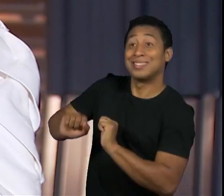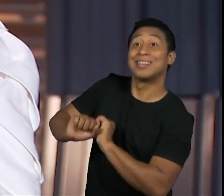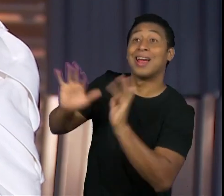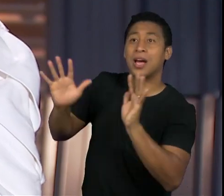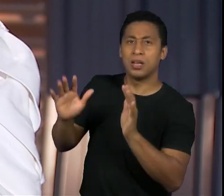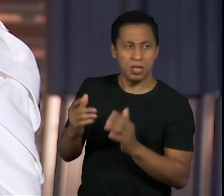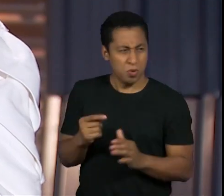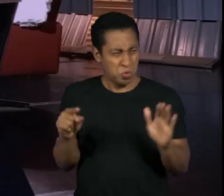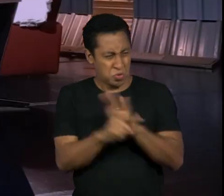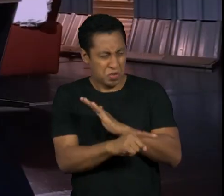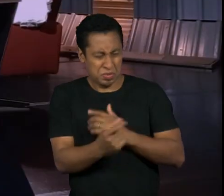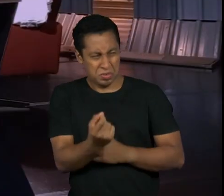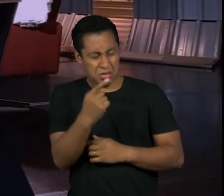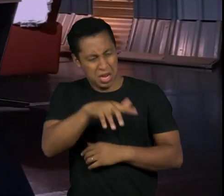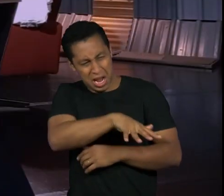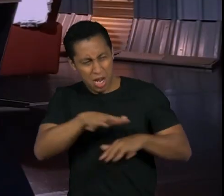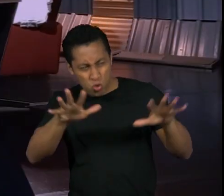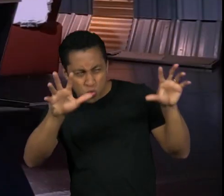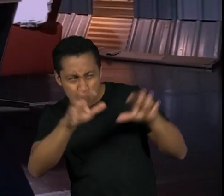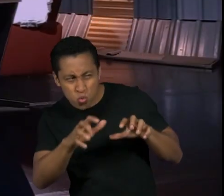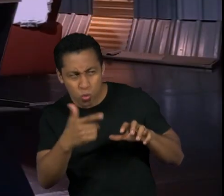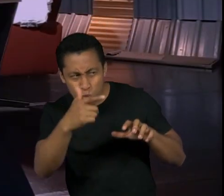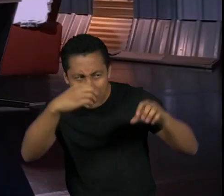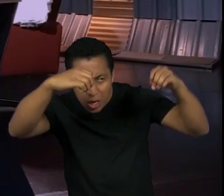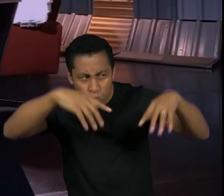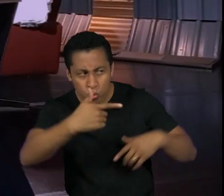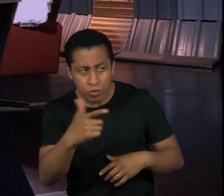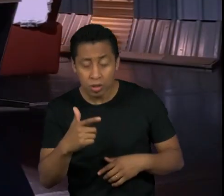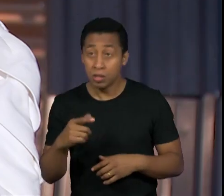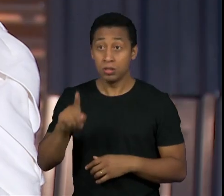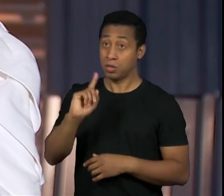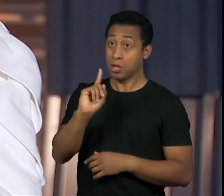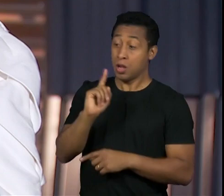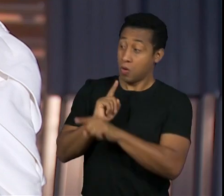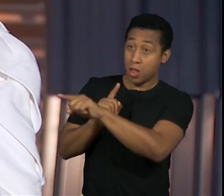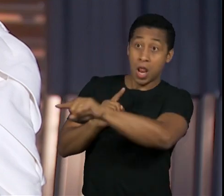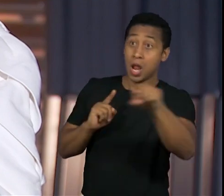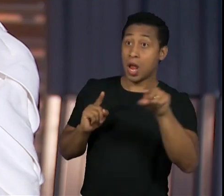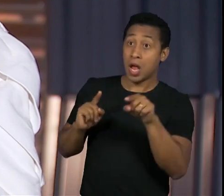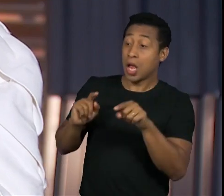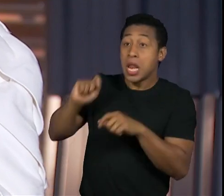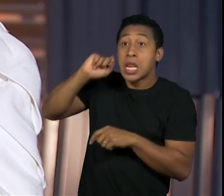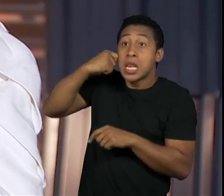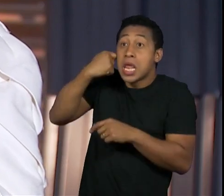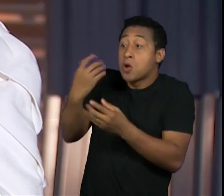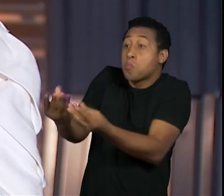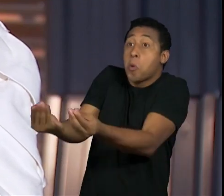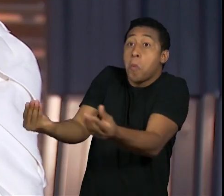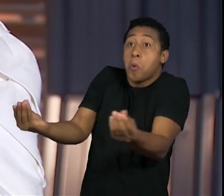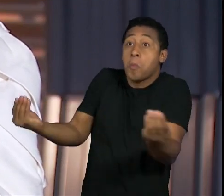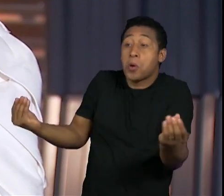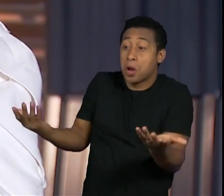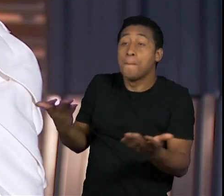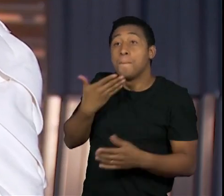tem luz? Não, é porque a maioria é de pessoas pretas. Então, essa cidade mais clara é uma cidade que tem mais gente